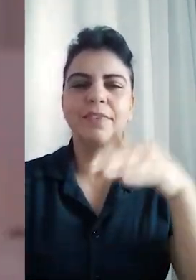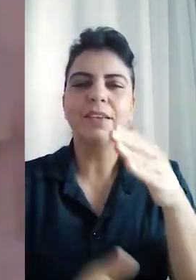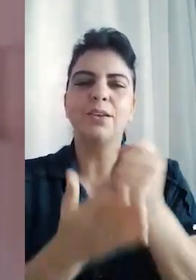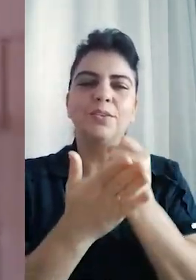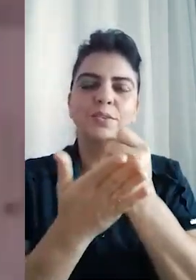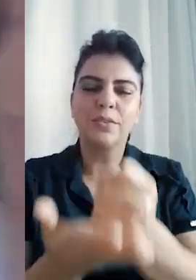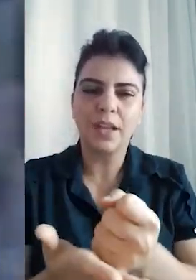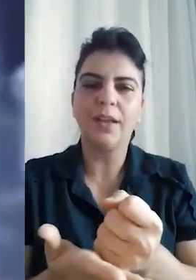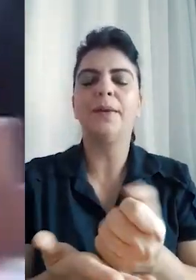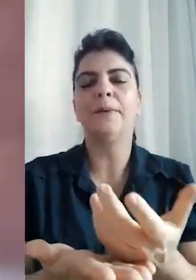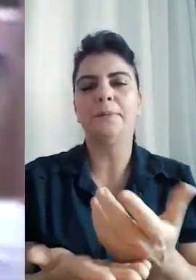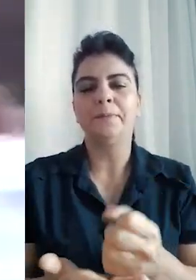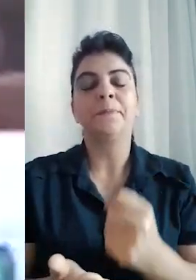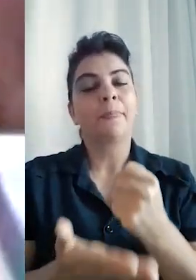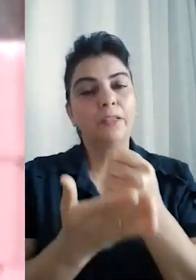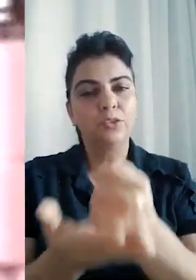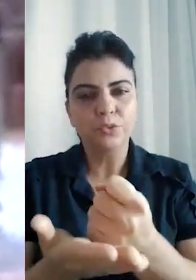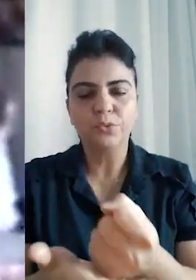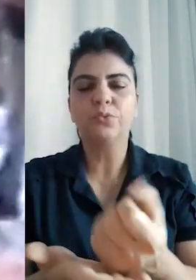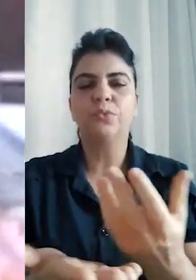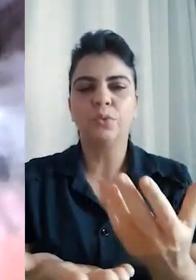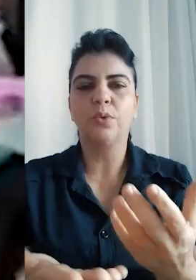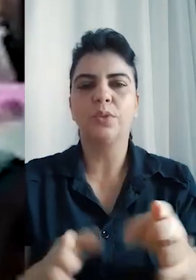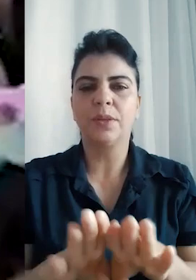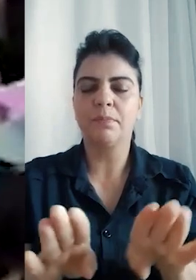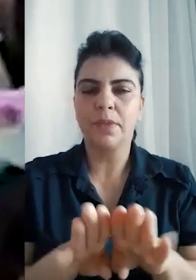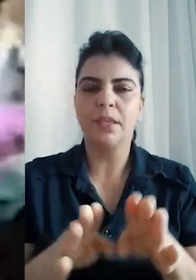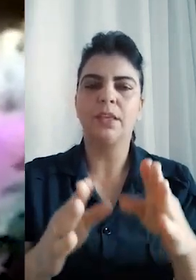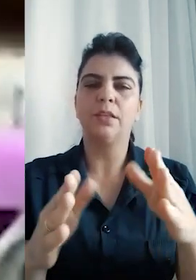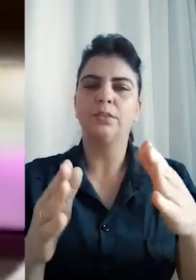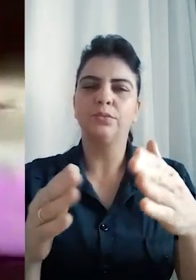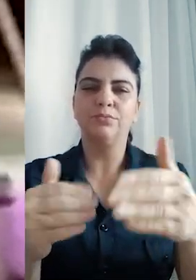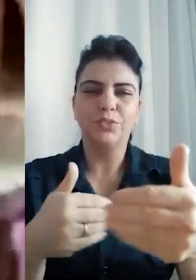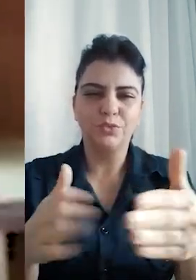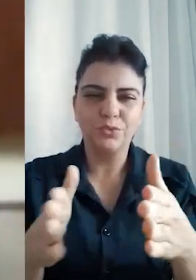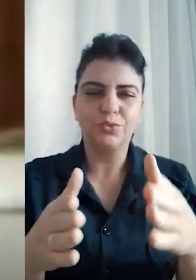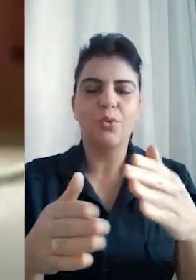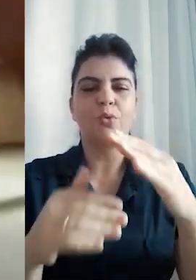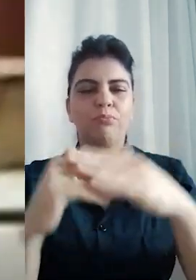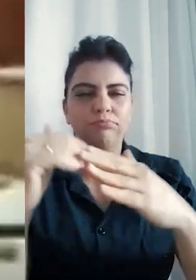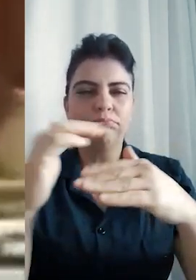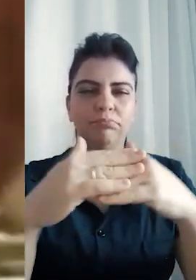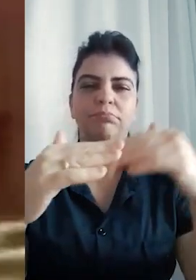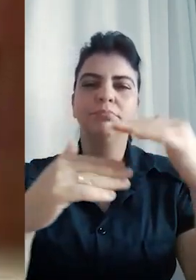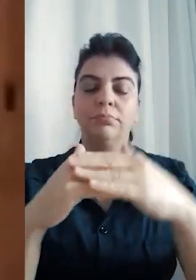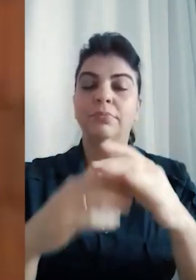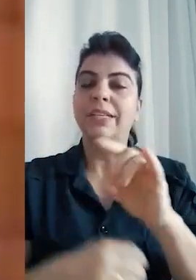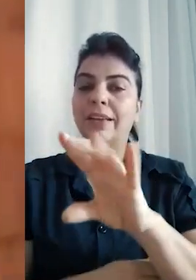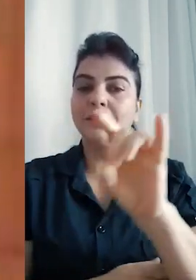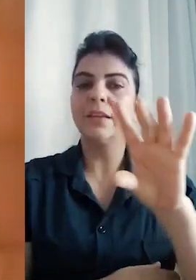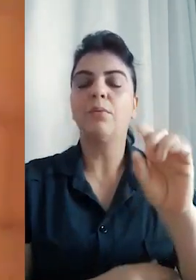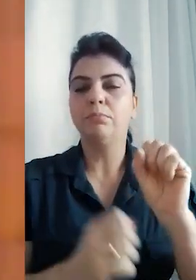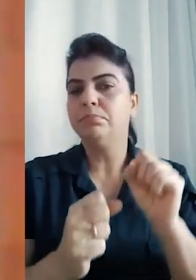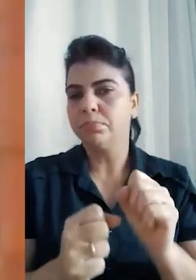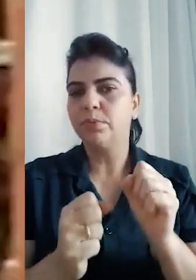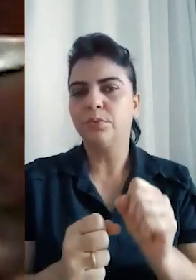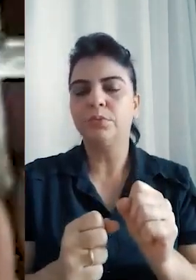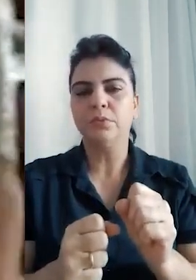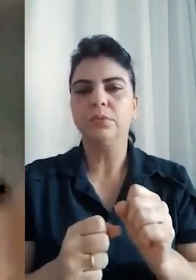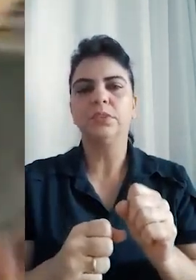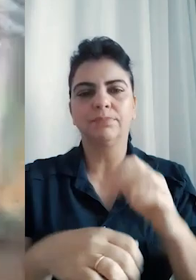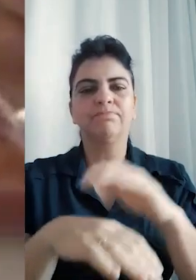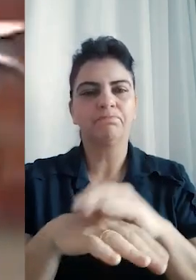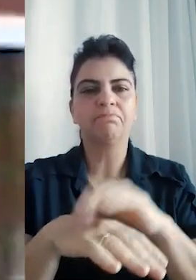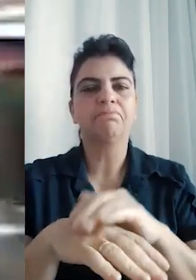né? Então, a gente ajudou colocando os tijolos, então, assim, cada um pôde realmente